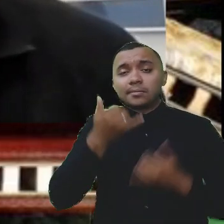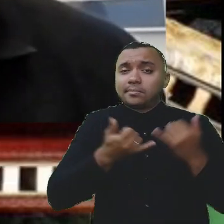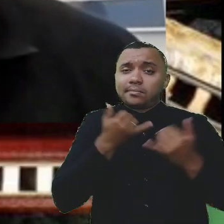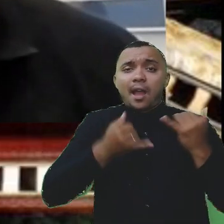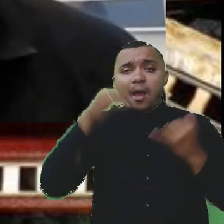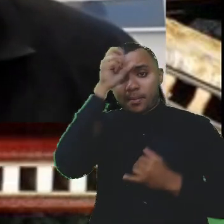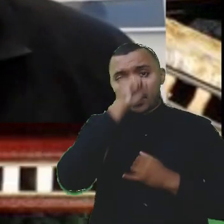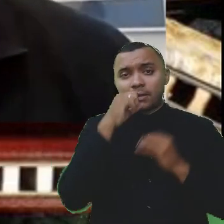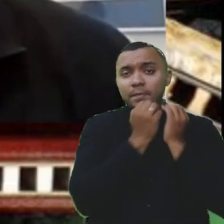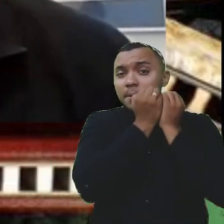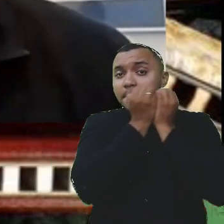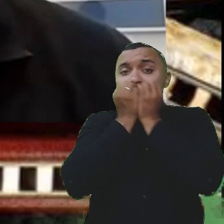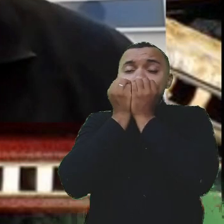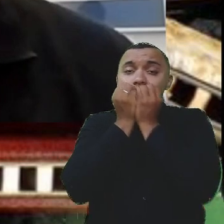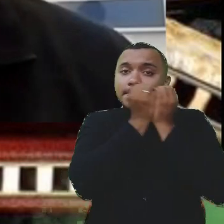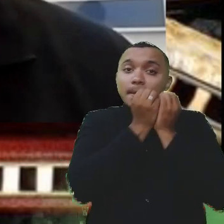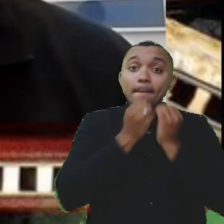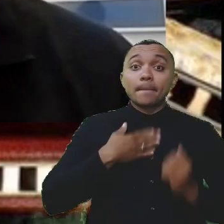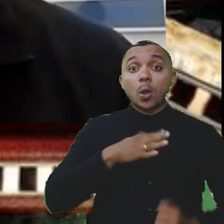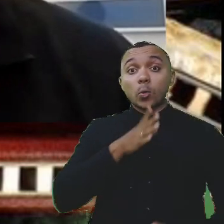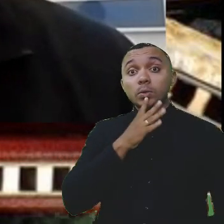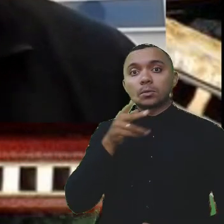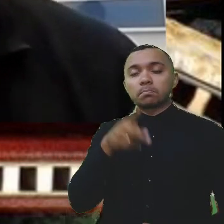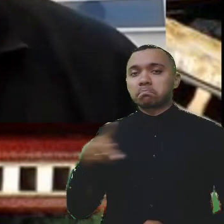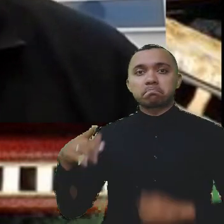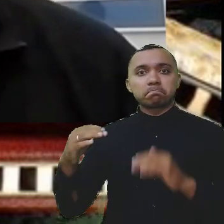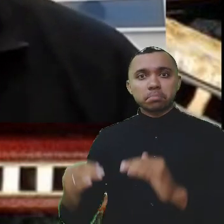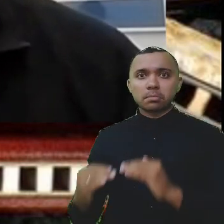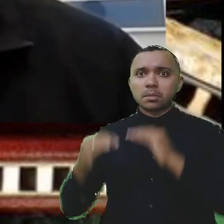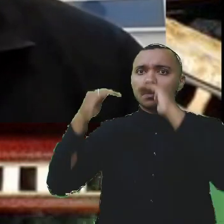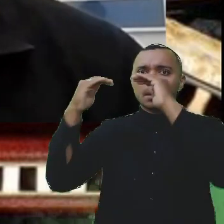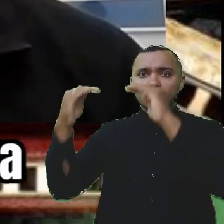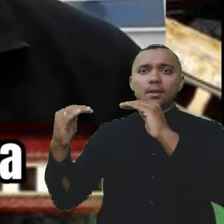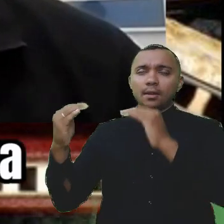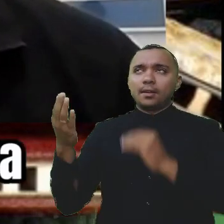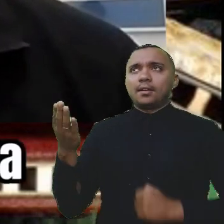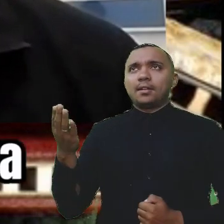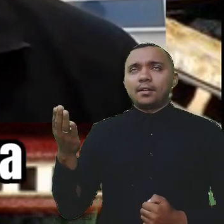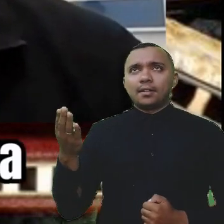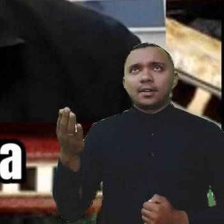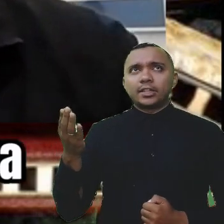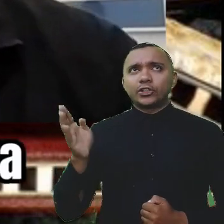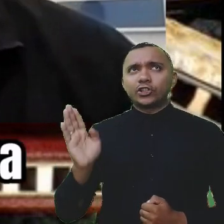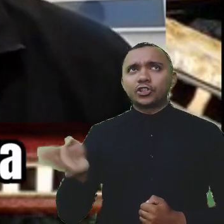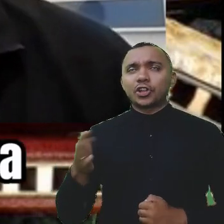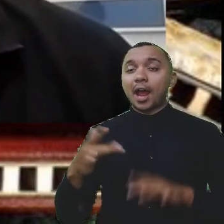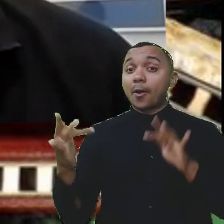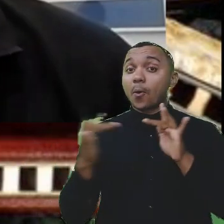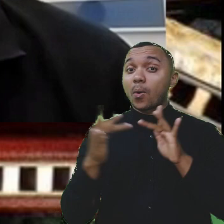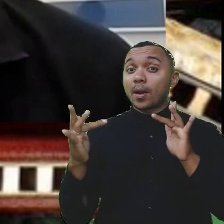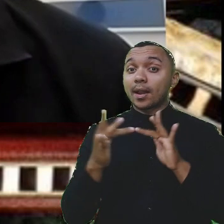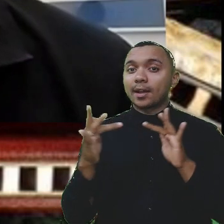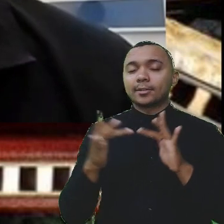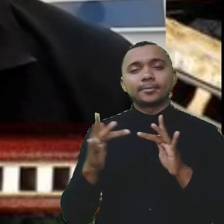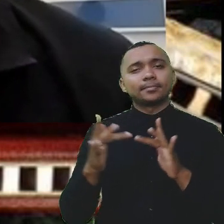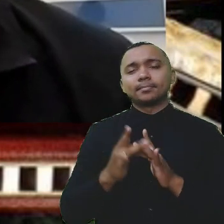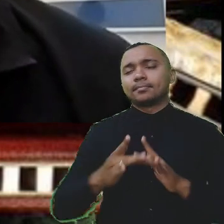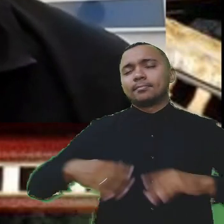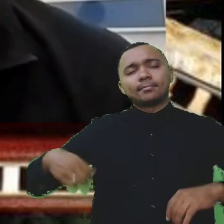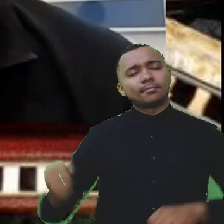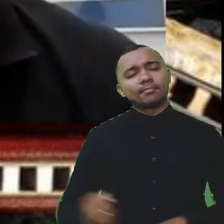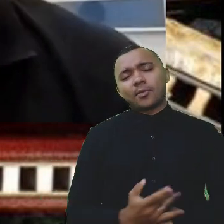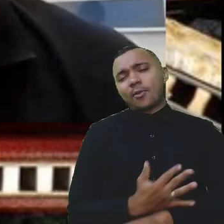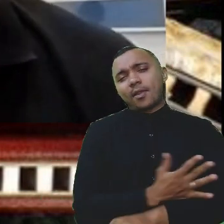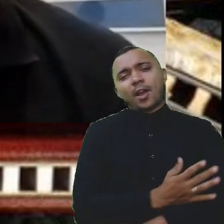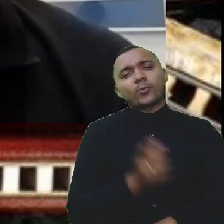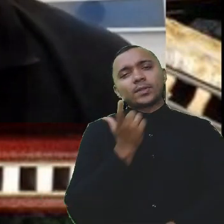foi. Conheci um maestro que eu assim, tive um novo contato com ele agora, foi muito emocionante.